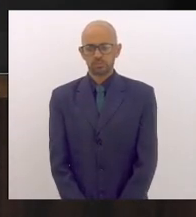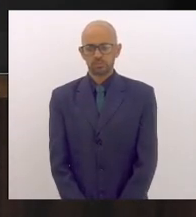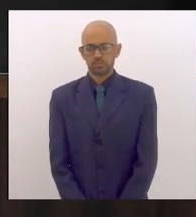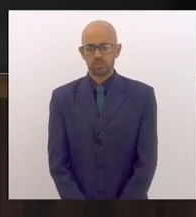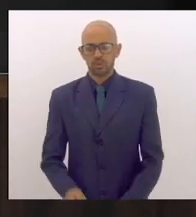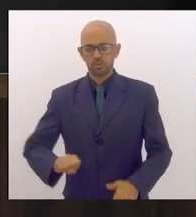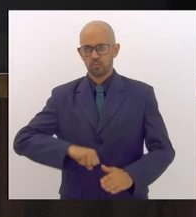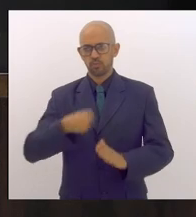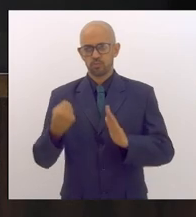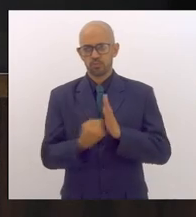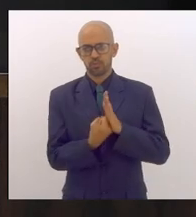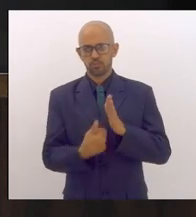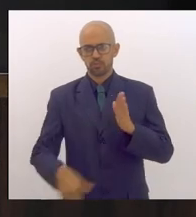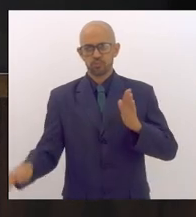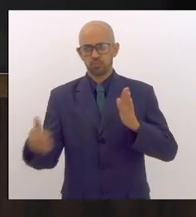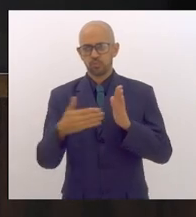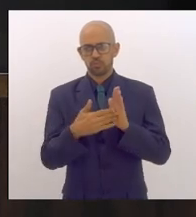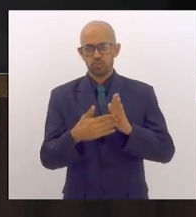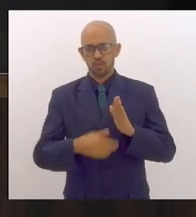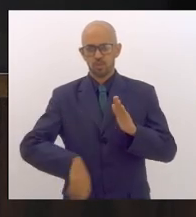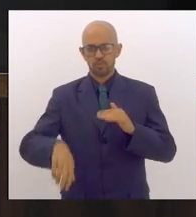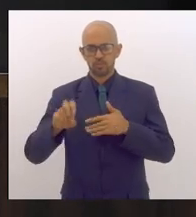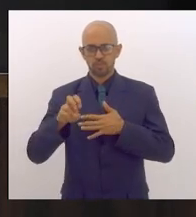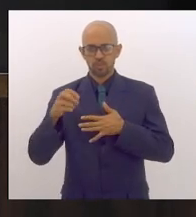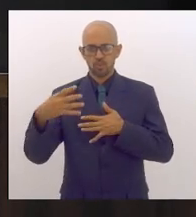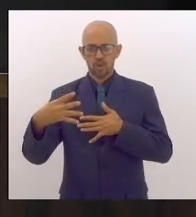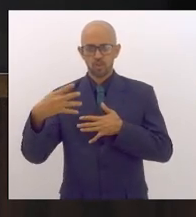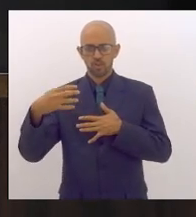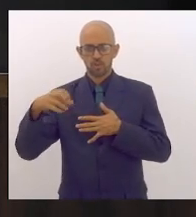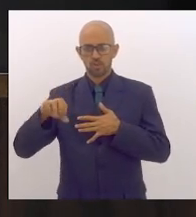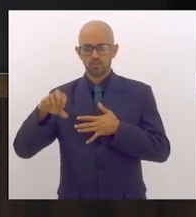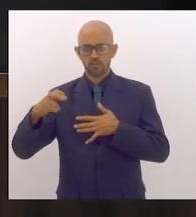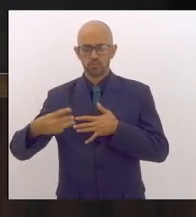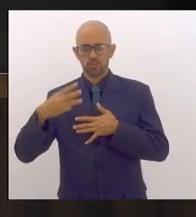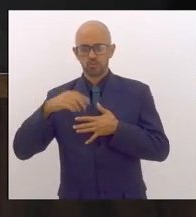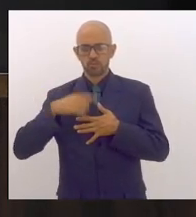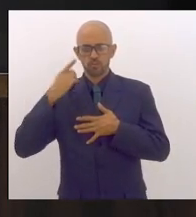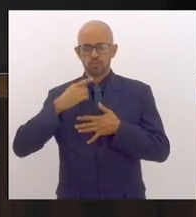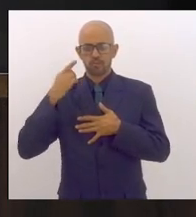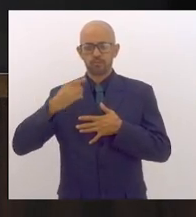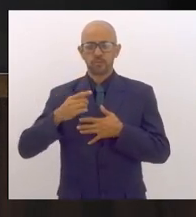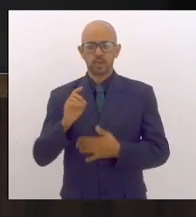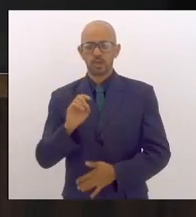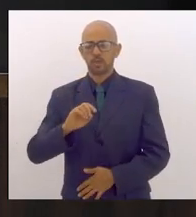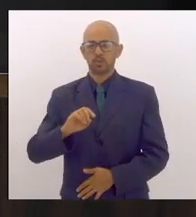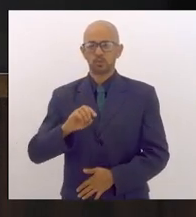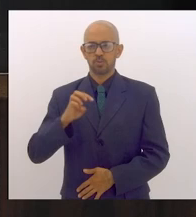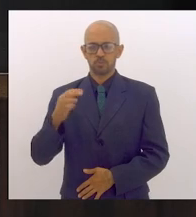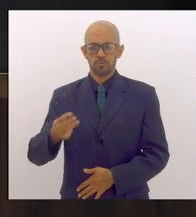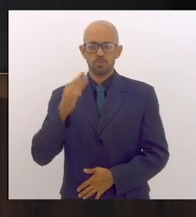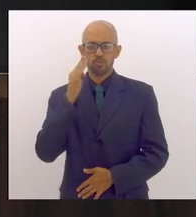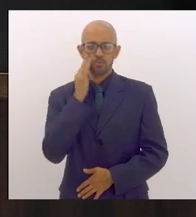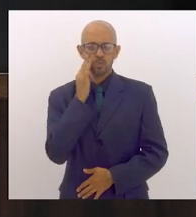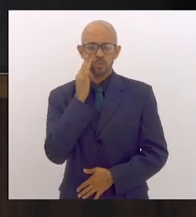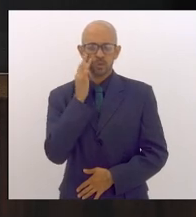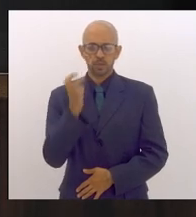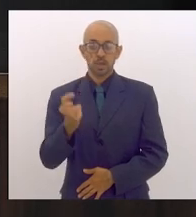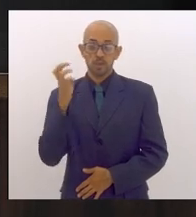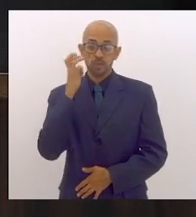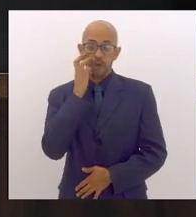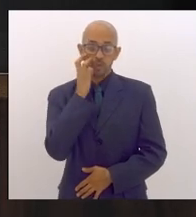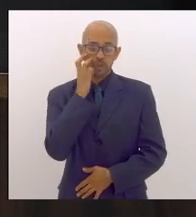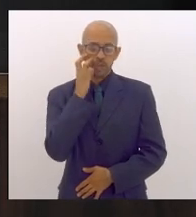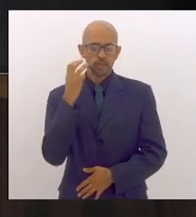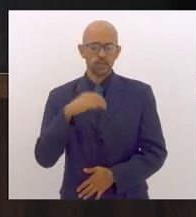Veto total aposto ao projeto de lei 5493 de 22, de autoria dos deputados Mônica Francisco e Valdeque Carneiro,